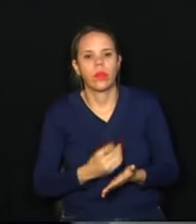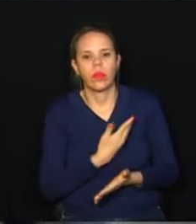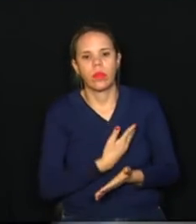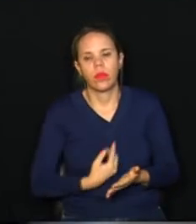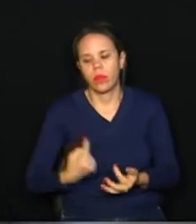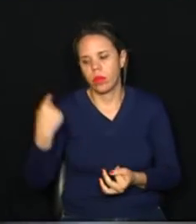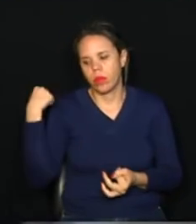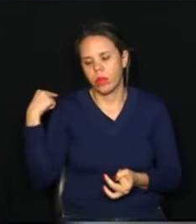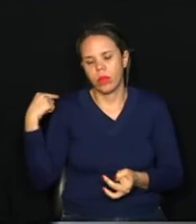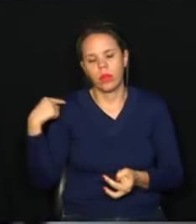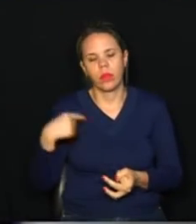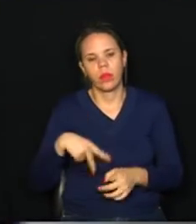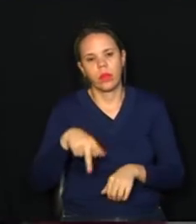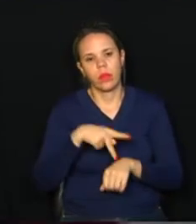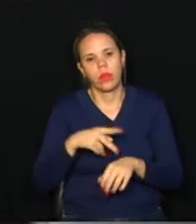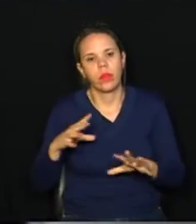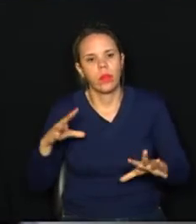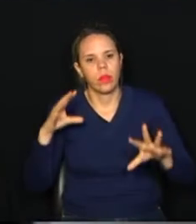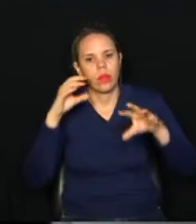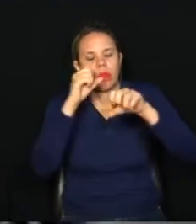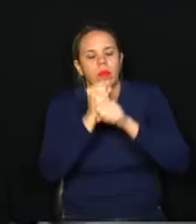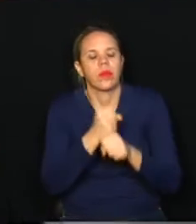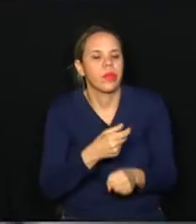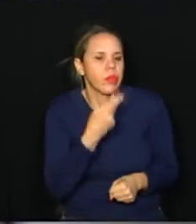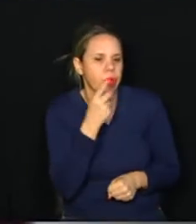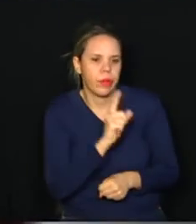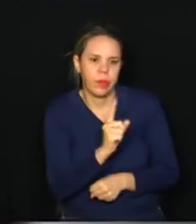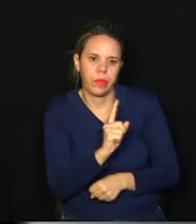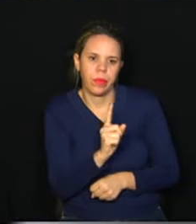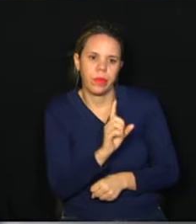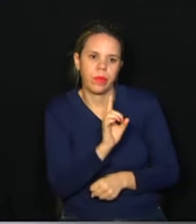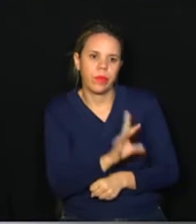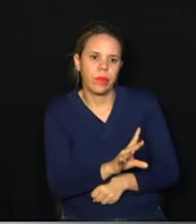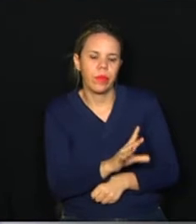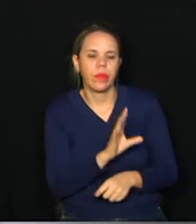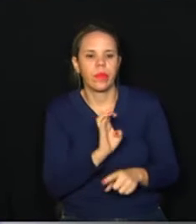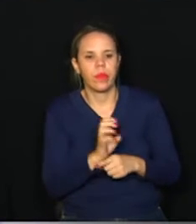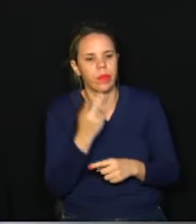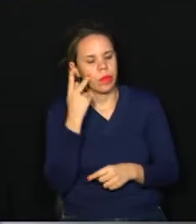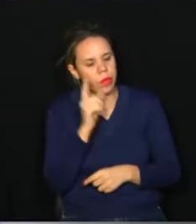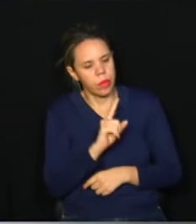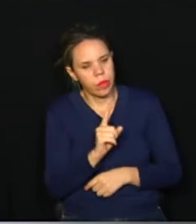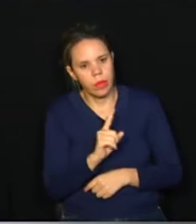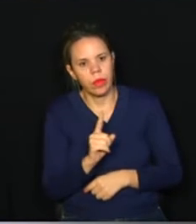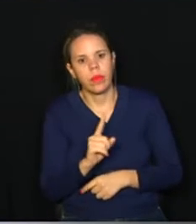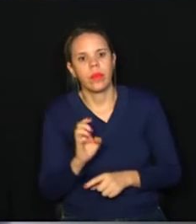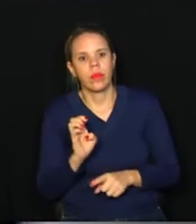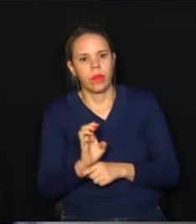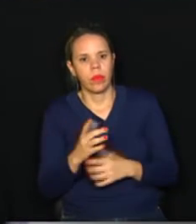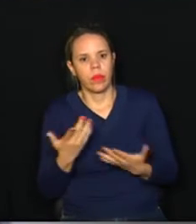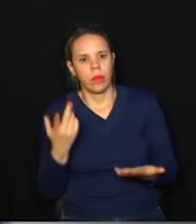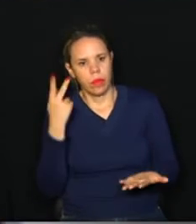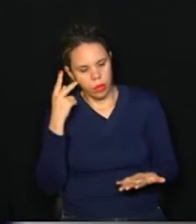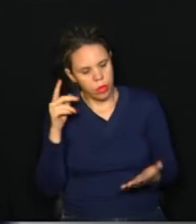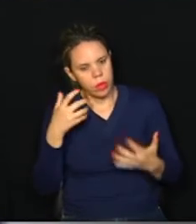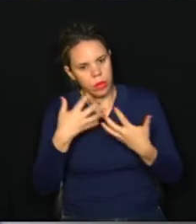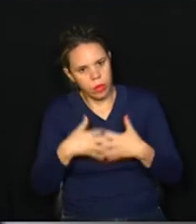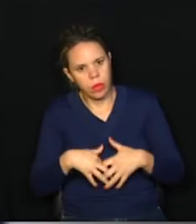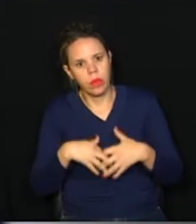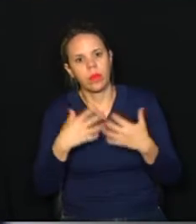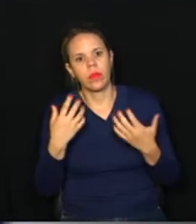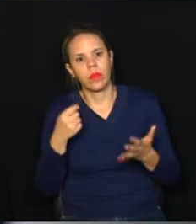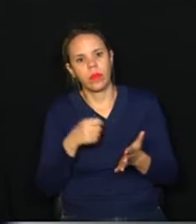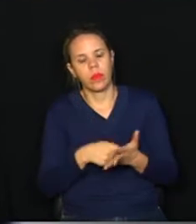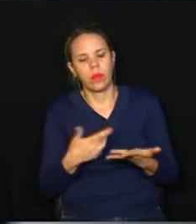governos do país como um todo. Eu não estou falando exclusivamente do Estado de São Paulo, o Estado de São Paulo também reflete essa